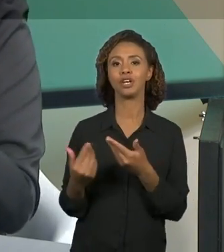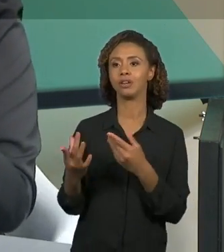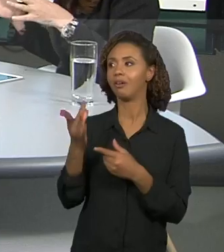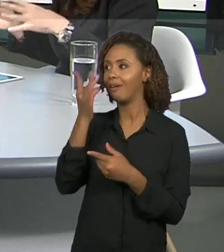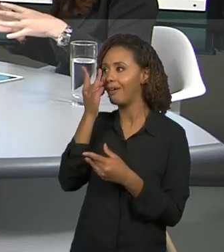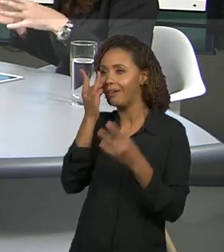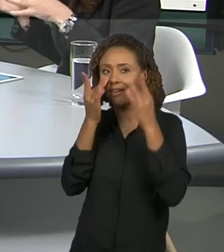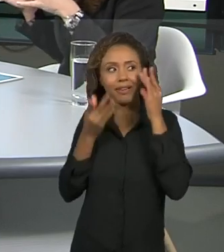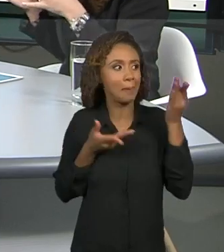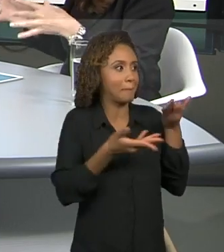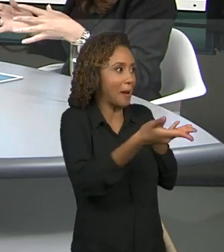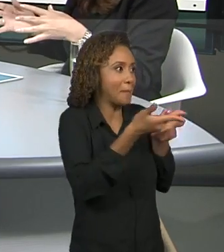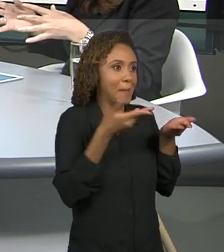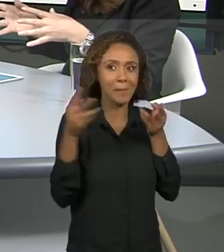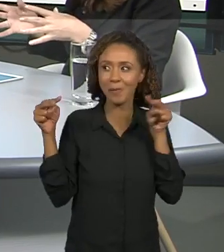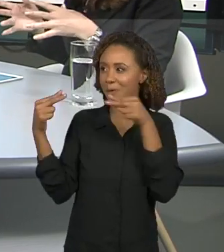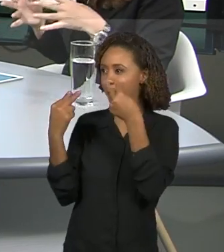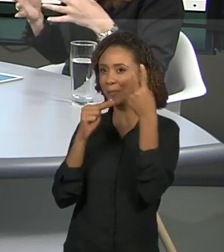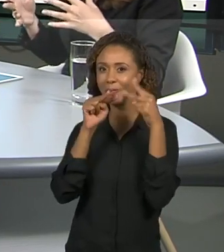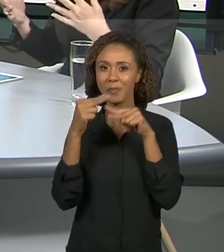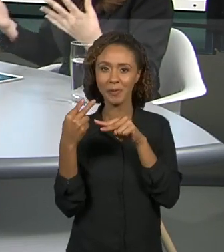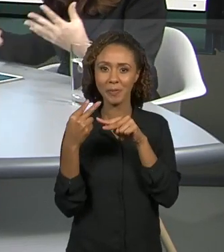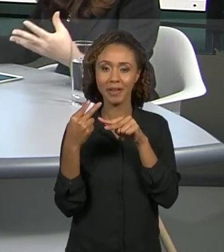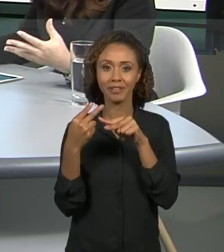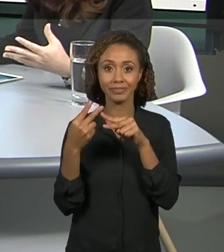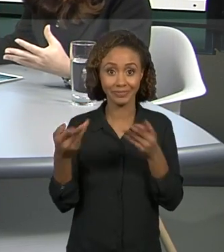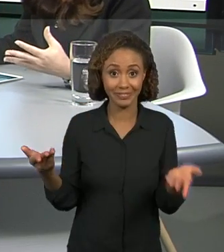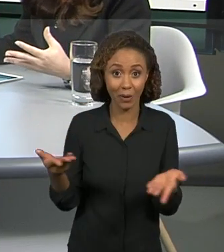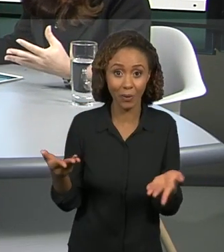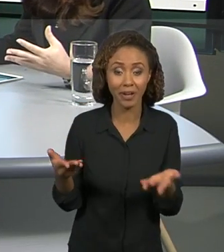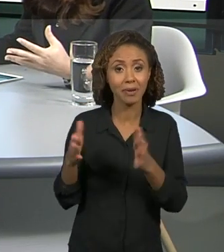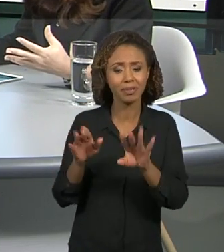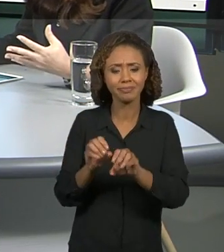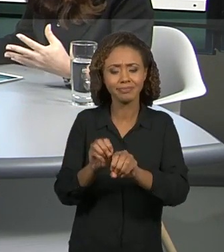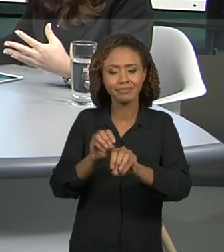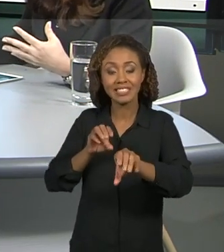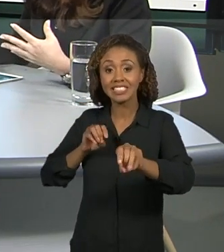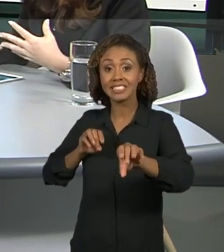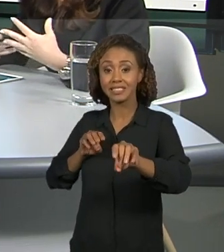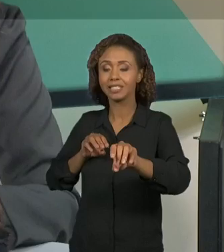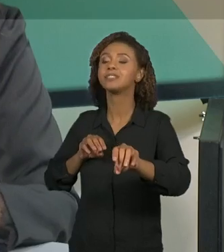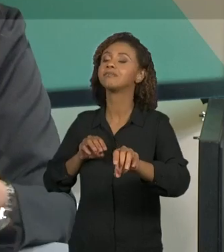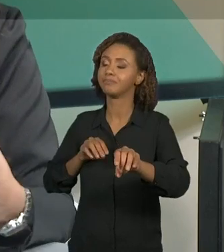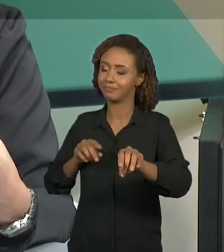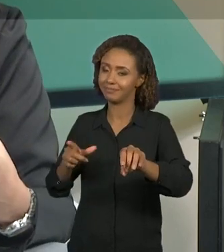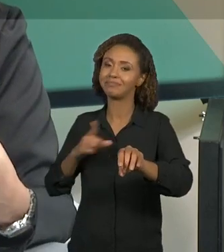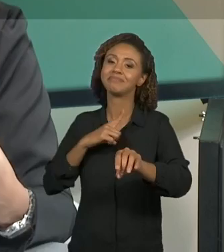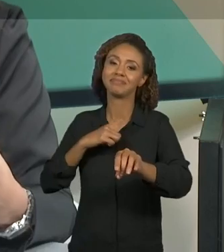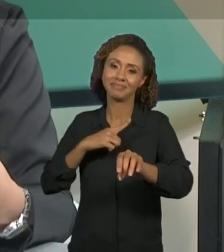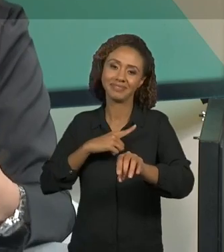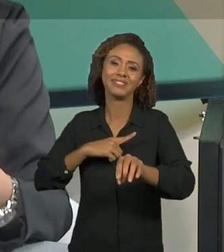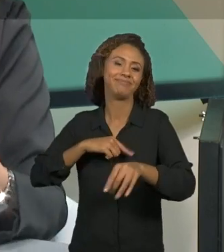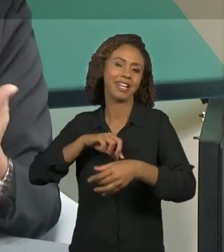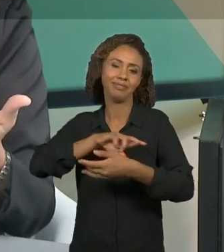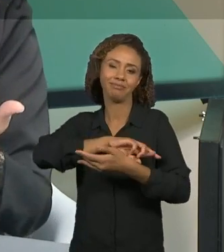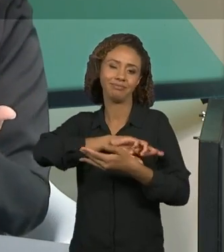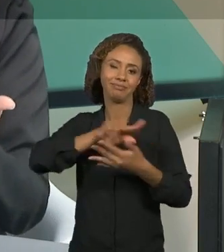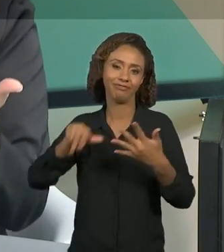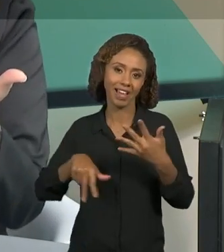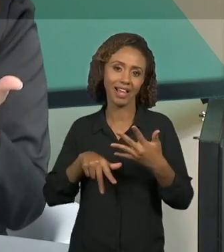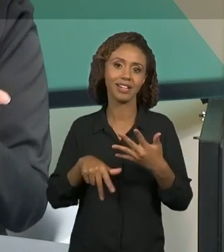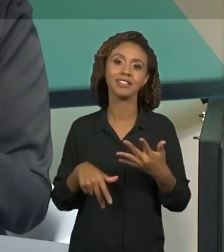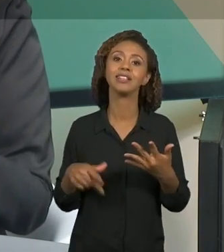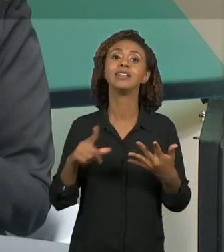aqui um olhando para o outro nesse exato momento a interação no a distância ela ocorre de várias formas tá então